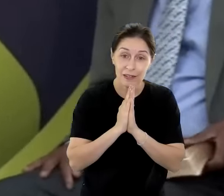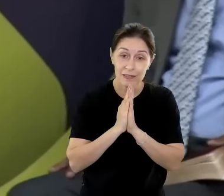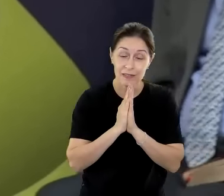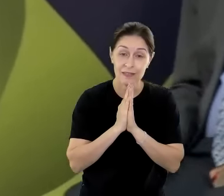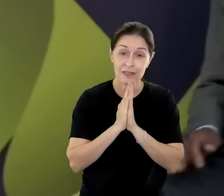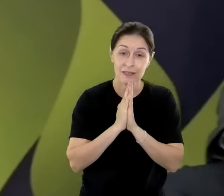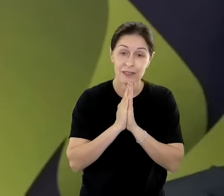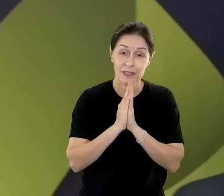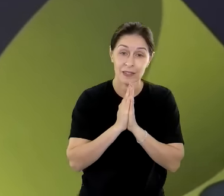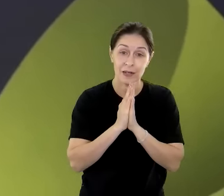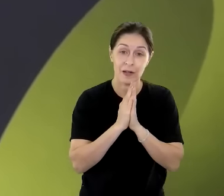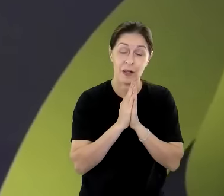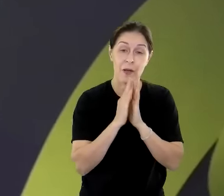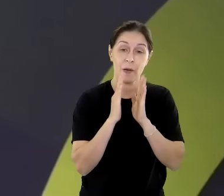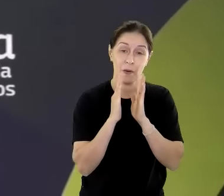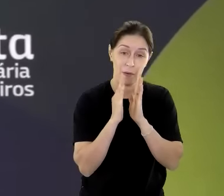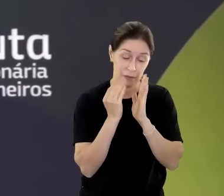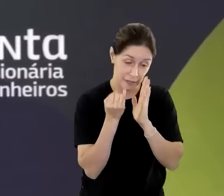quero orar por vocês,